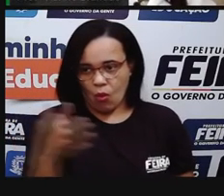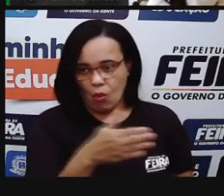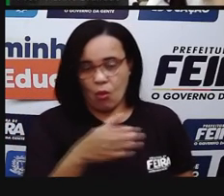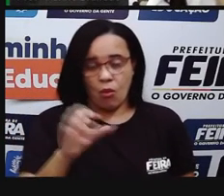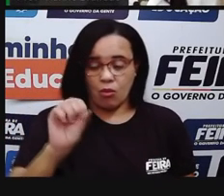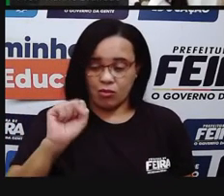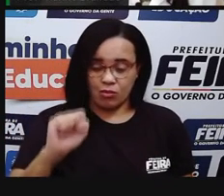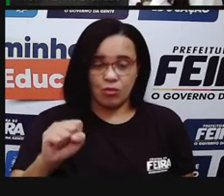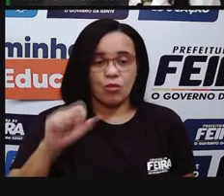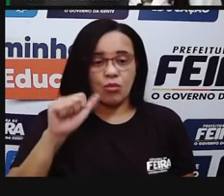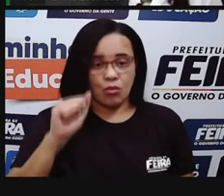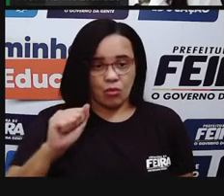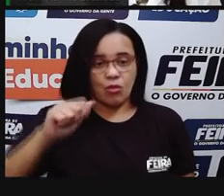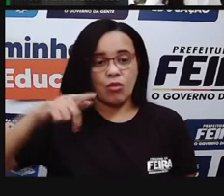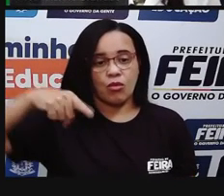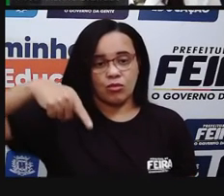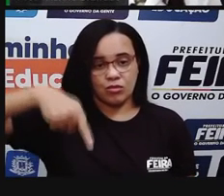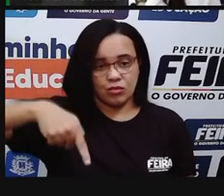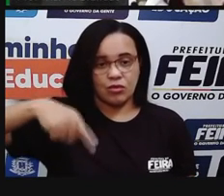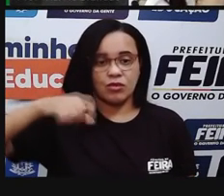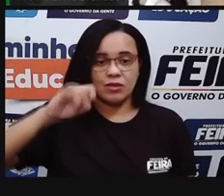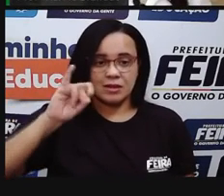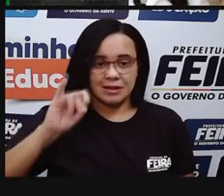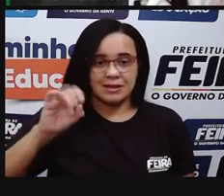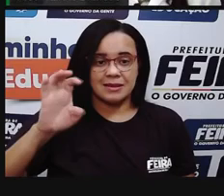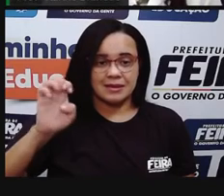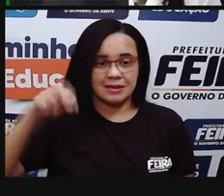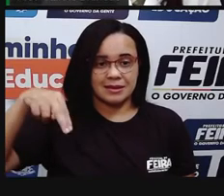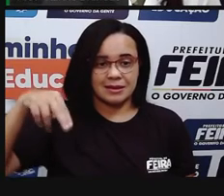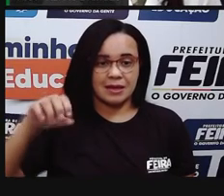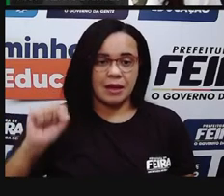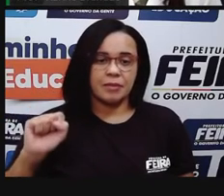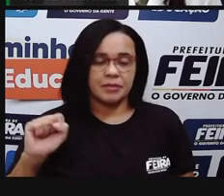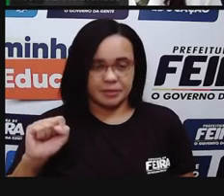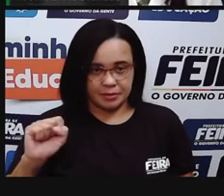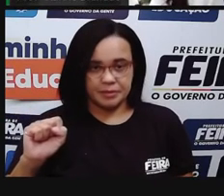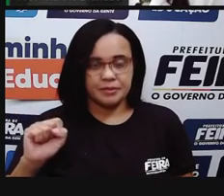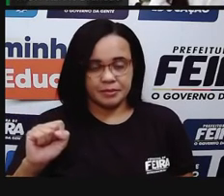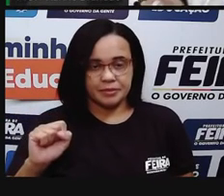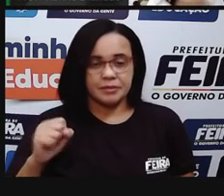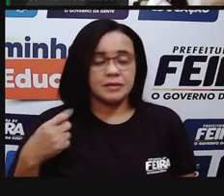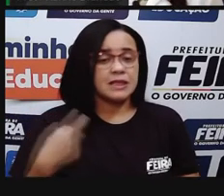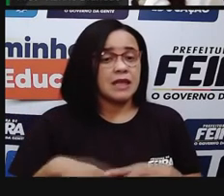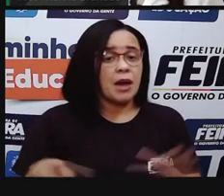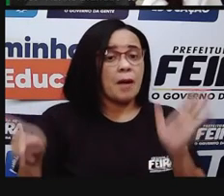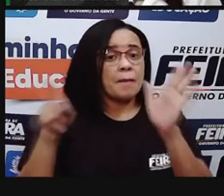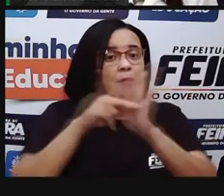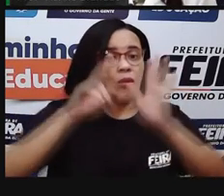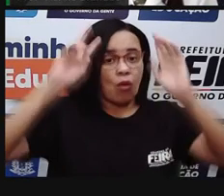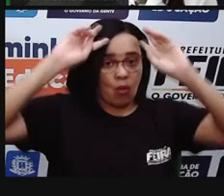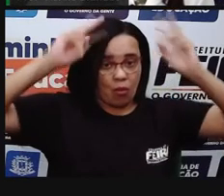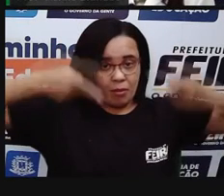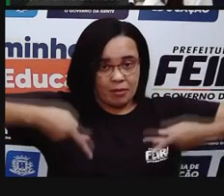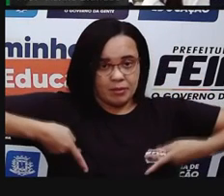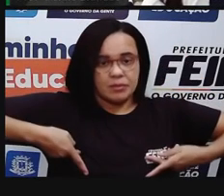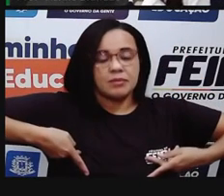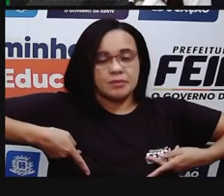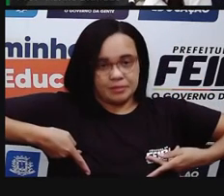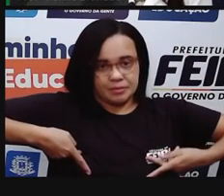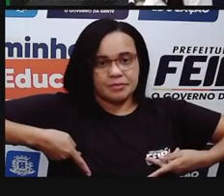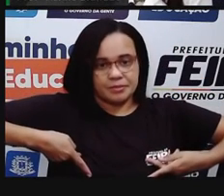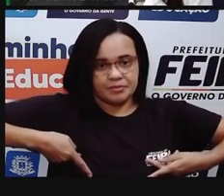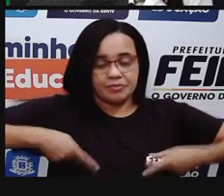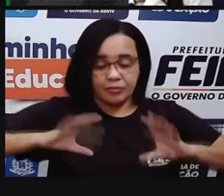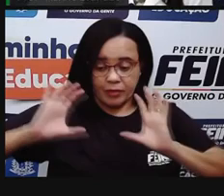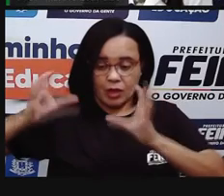espécie, da espécie dos seres humanos, né? Homo sapiens, ok? Agora que vocês já sabem, né, o